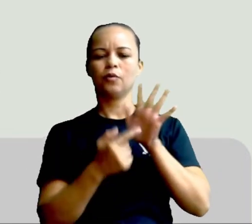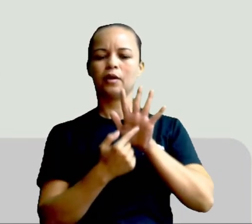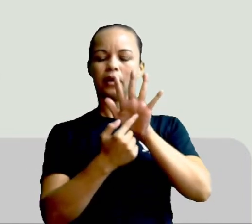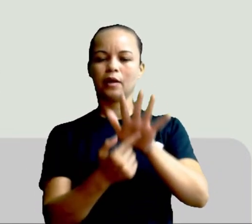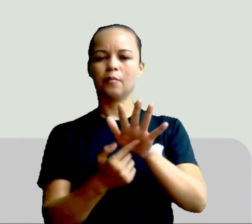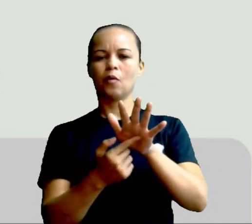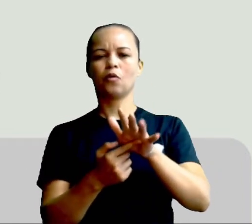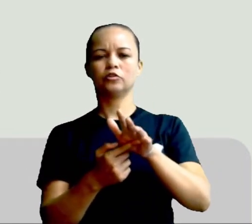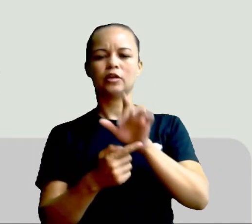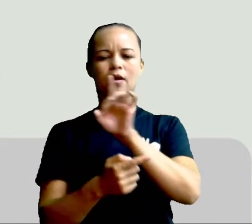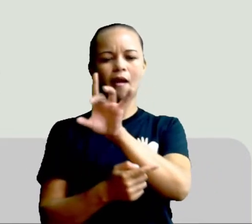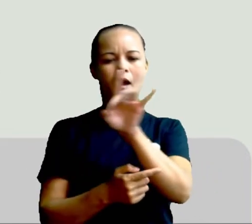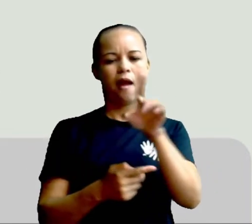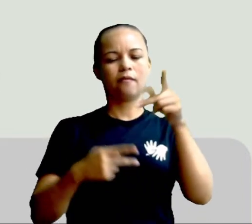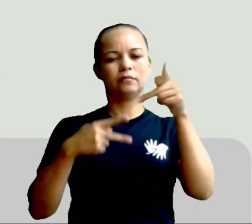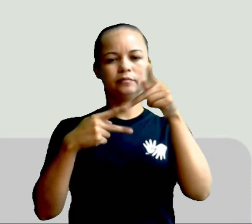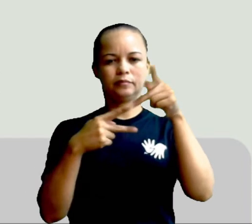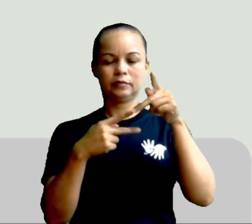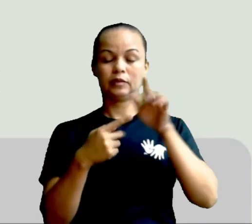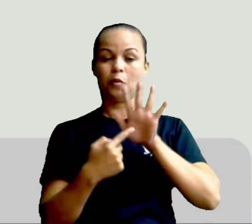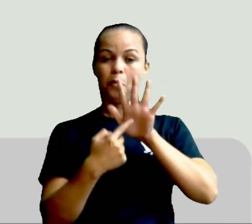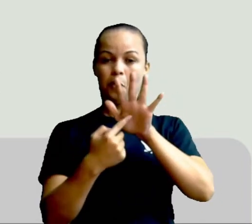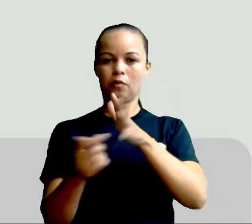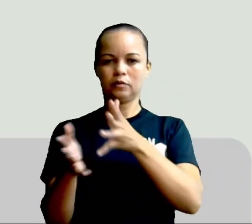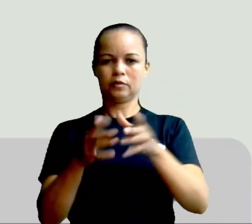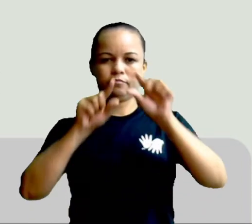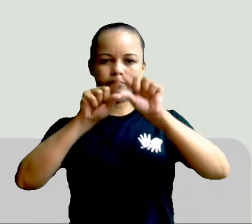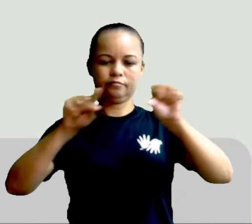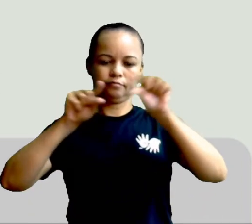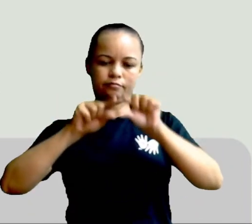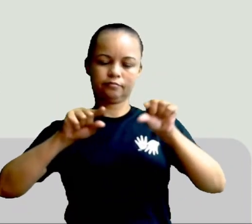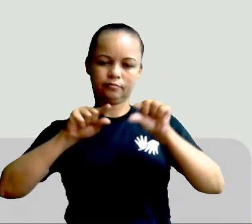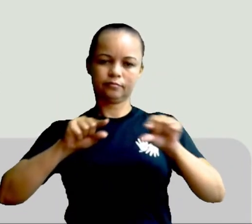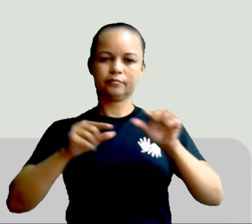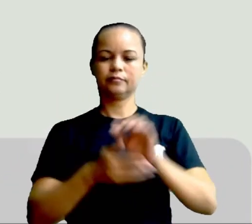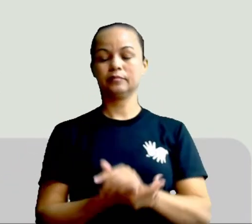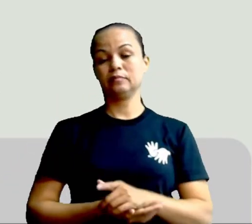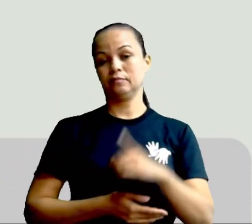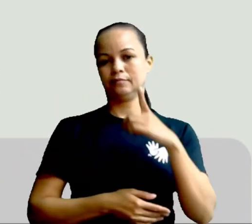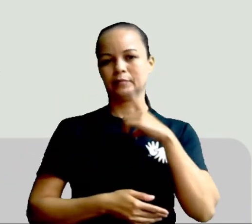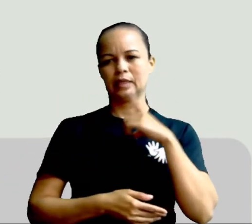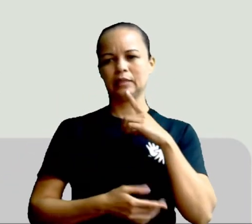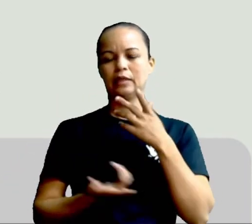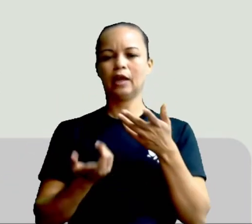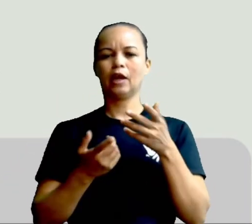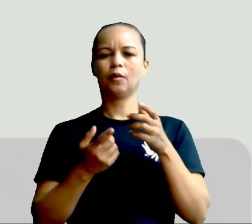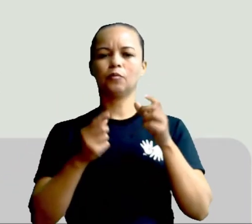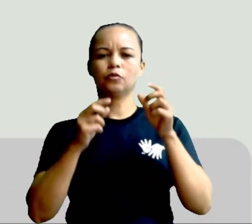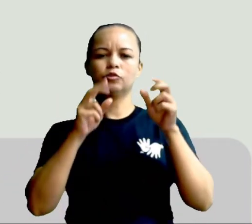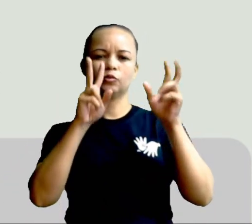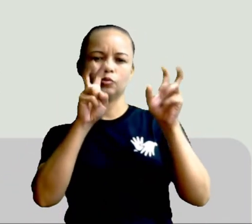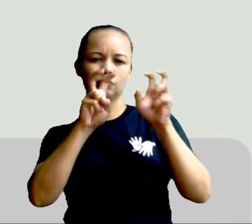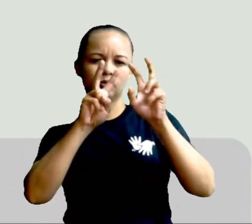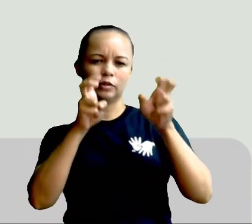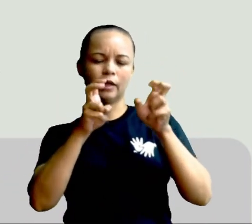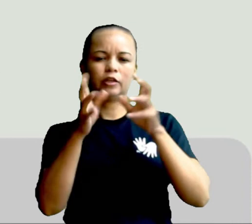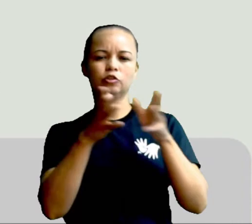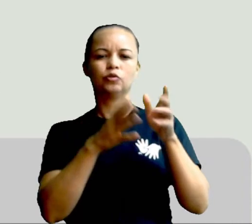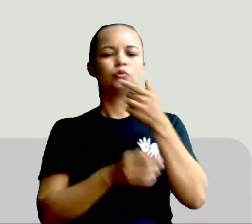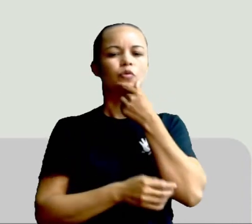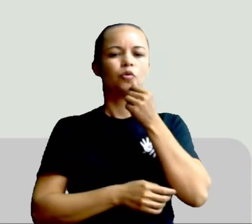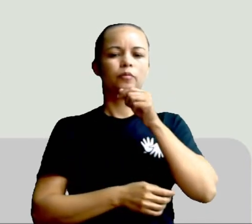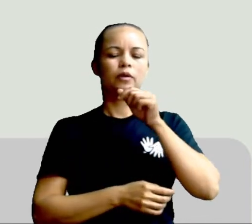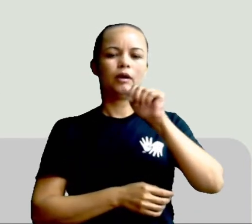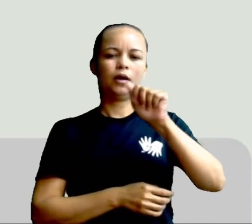estabelece cada uma das preposições em destaque nas frases a seguir. Então, temos aqui esse trecho aqui, certo?